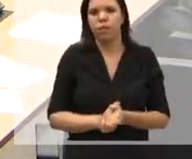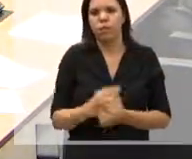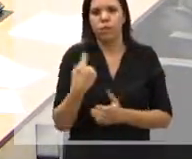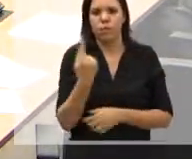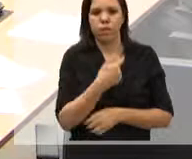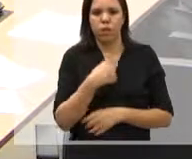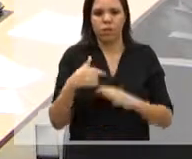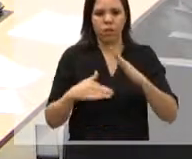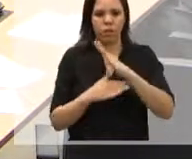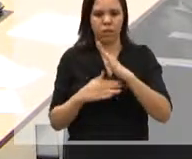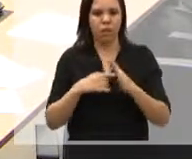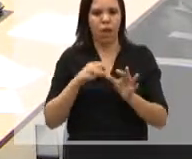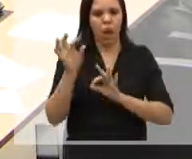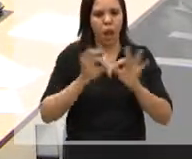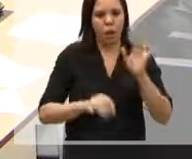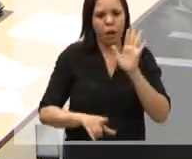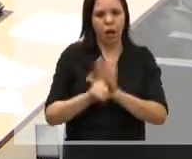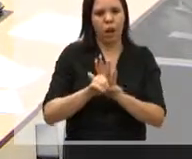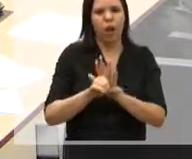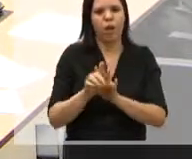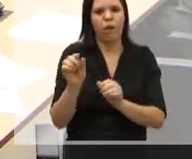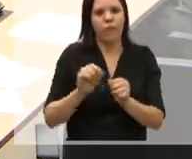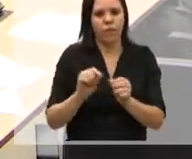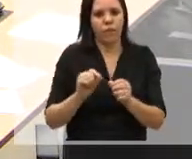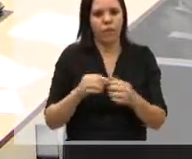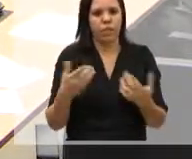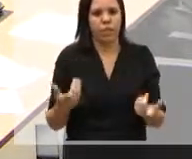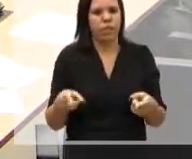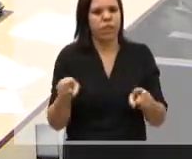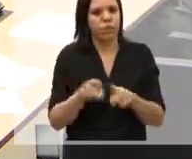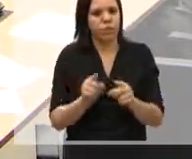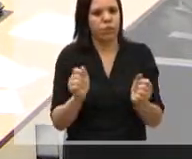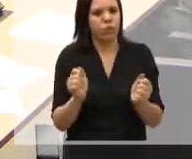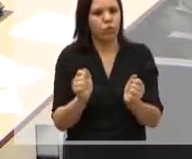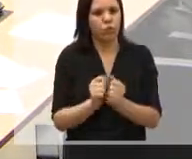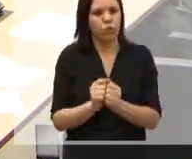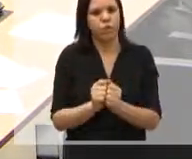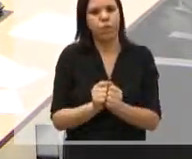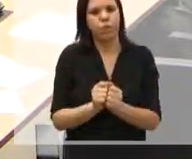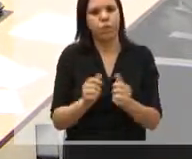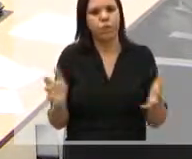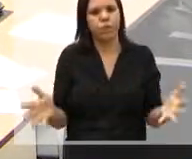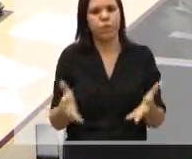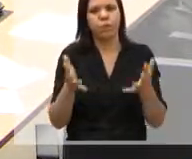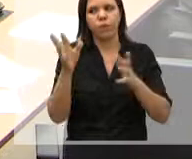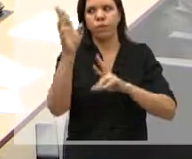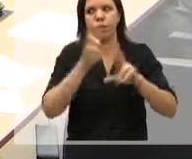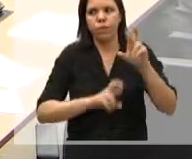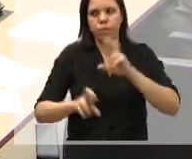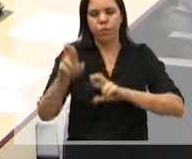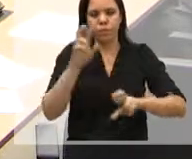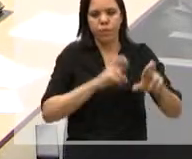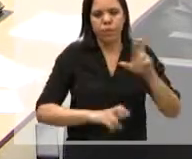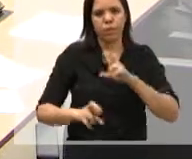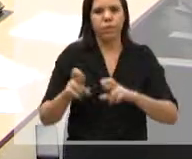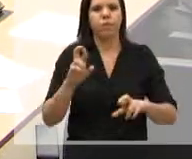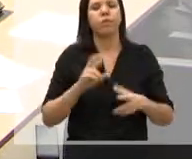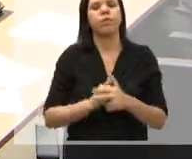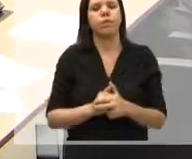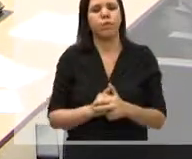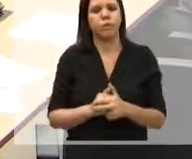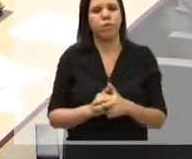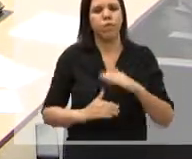Primeiro, elaborar leis, fazer leis. E também, juntamente com isso, promover a fiscalização do executivo. São